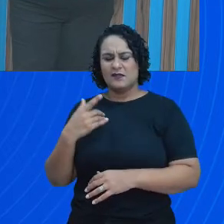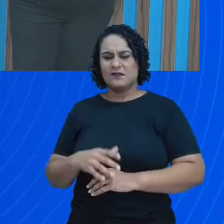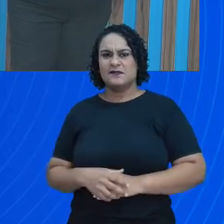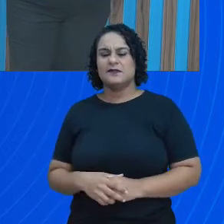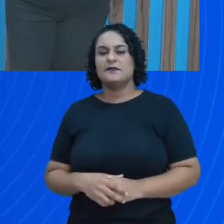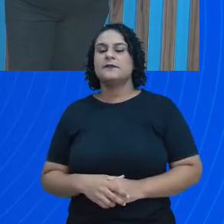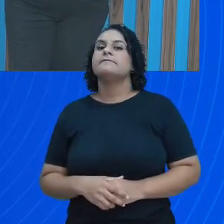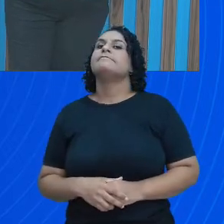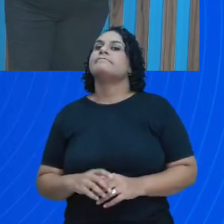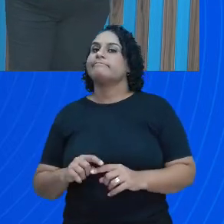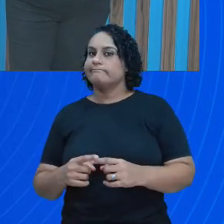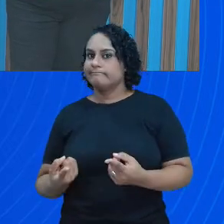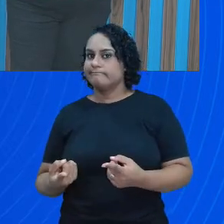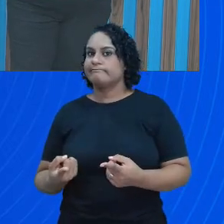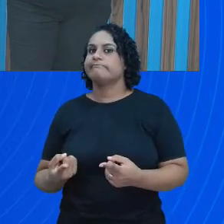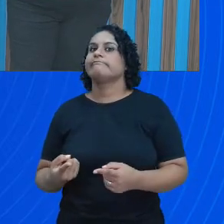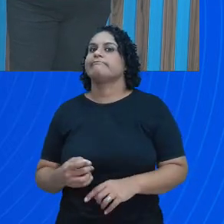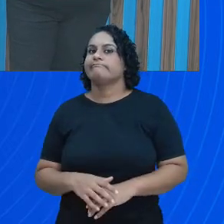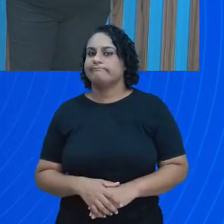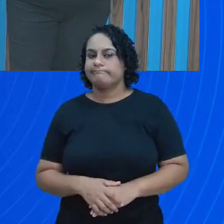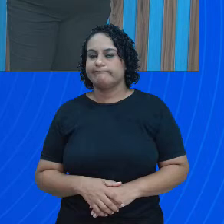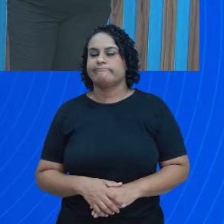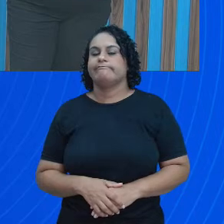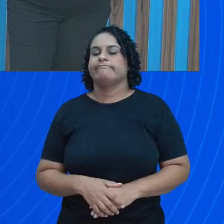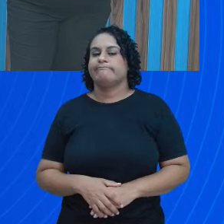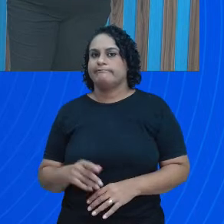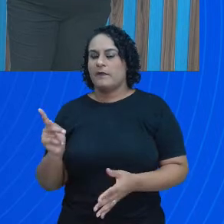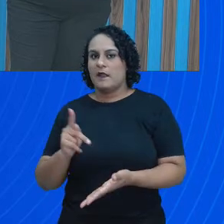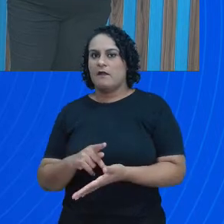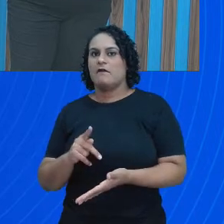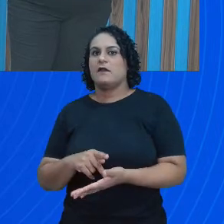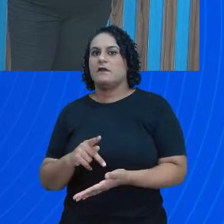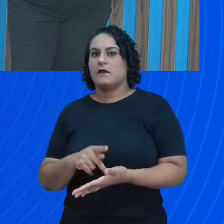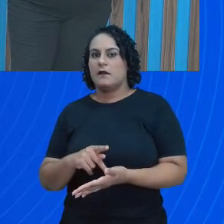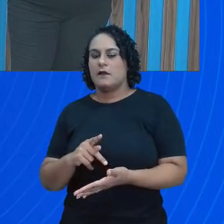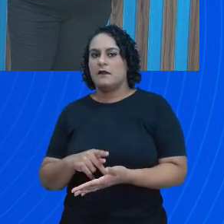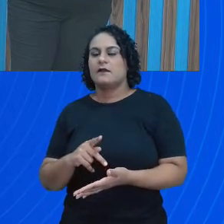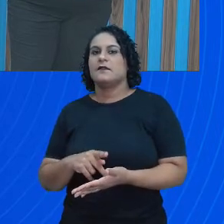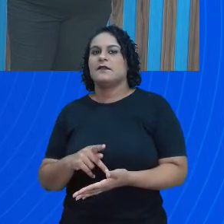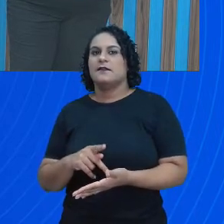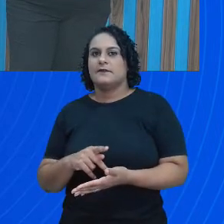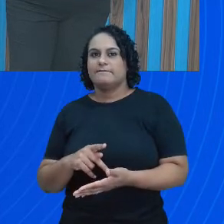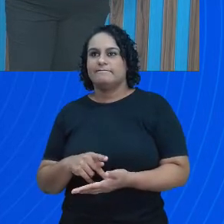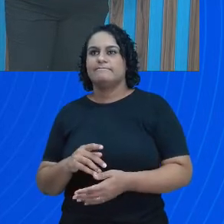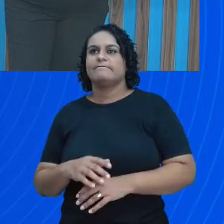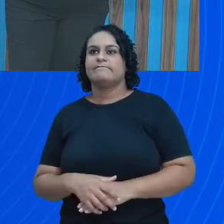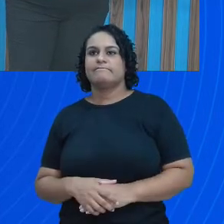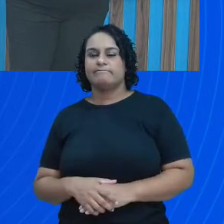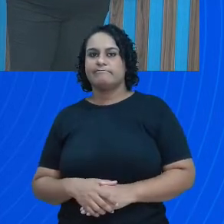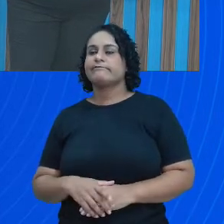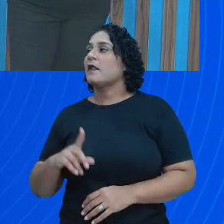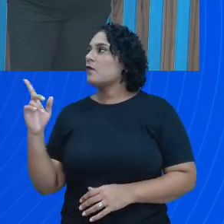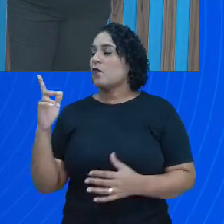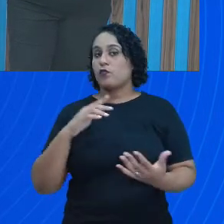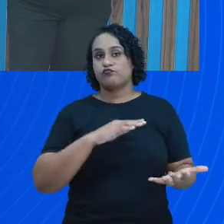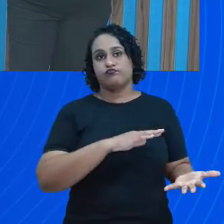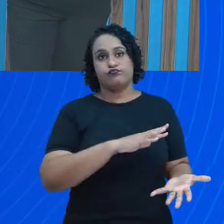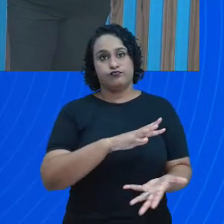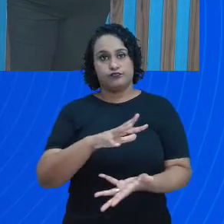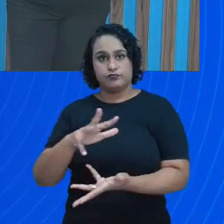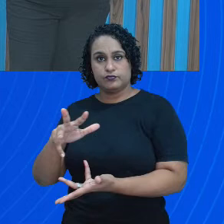gente? Mas é assim que funciona lá em cima, viu? Nessa vastidão aí,